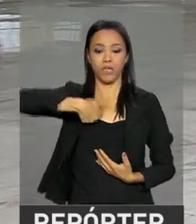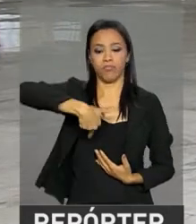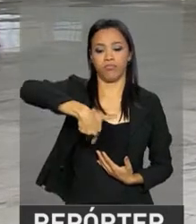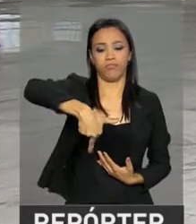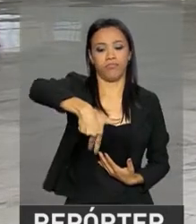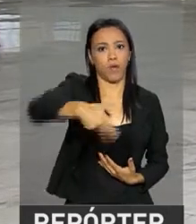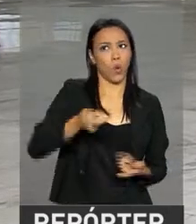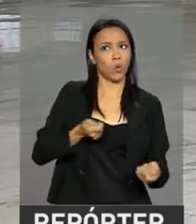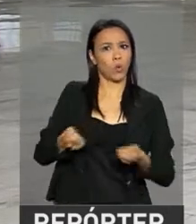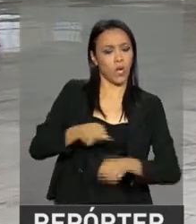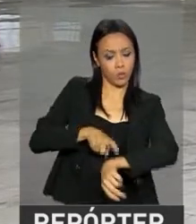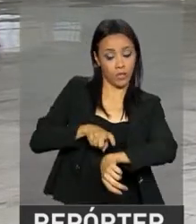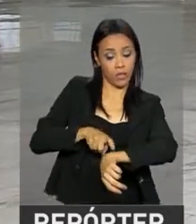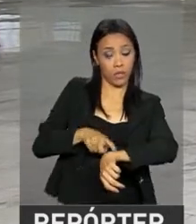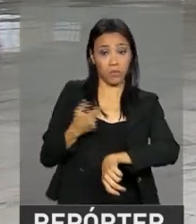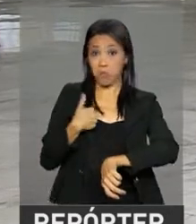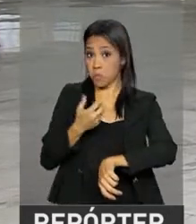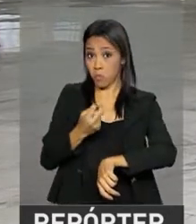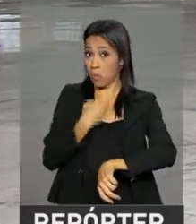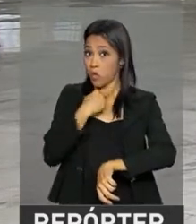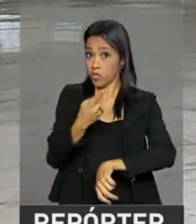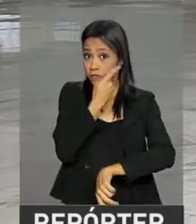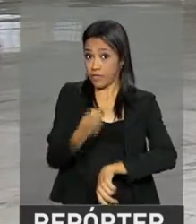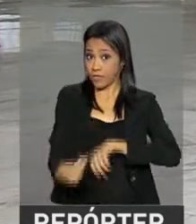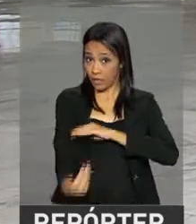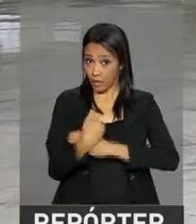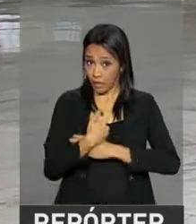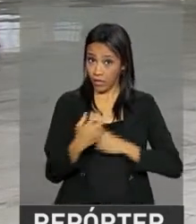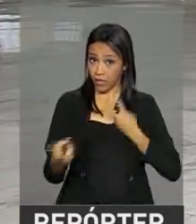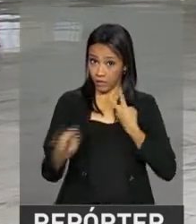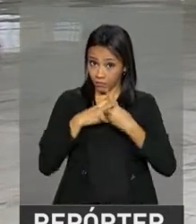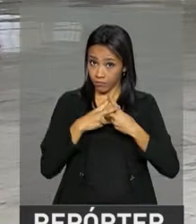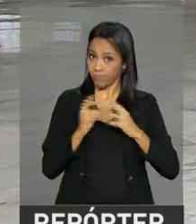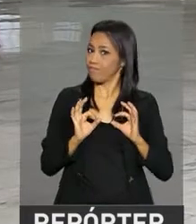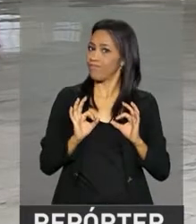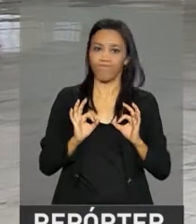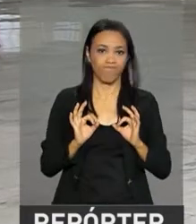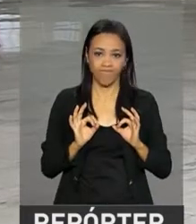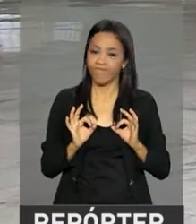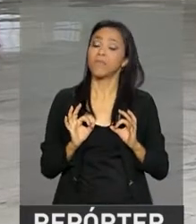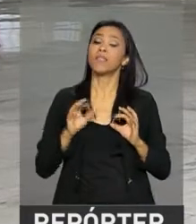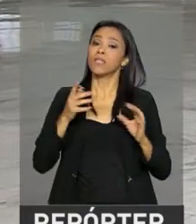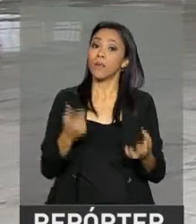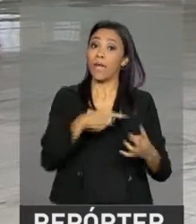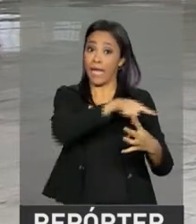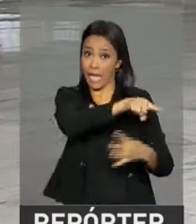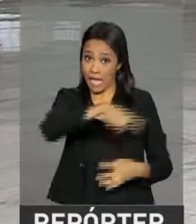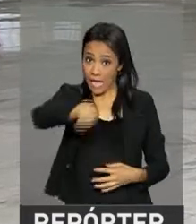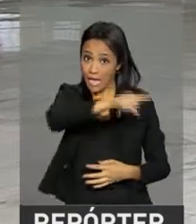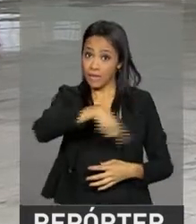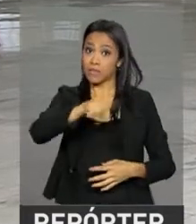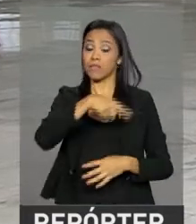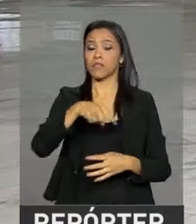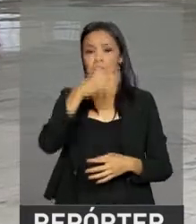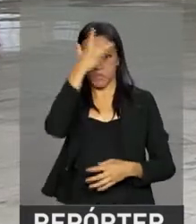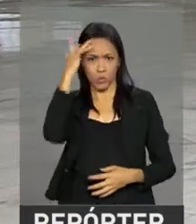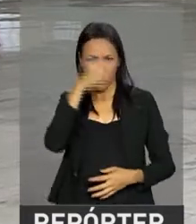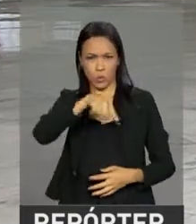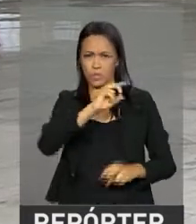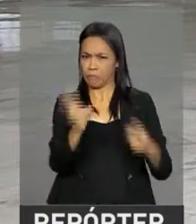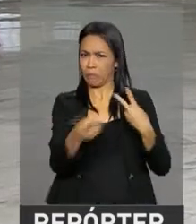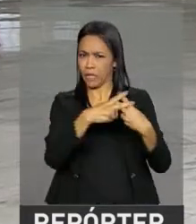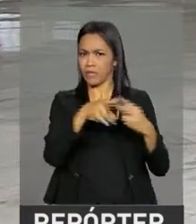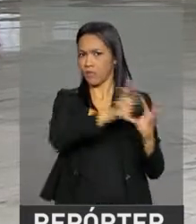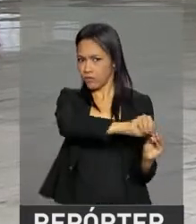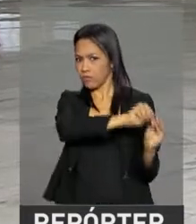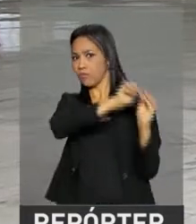podem receber visitas dentro das celas. Então, esses presos, né, do estado do Amazonas devem ser transferidos para esses